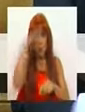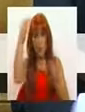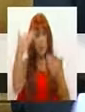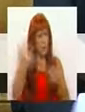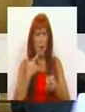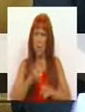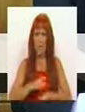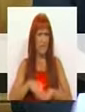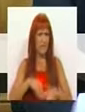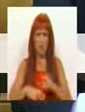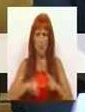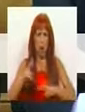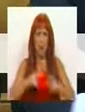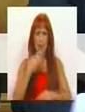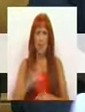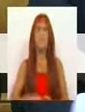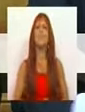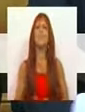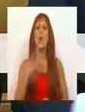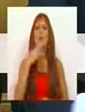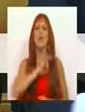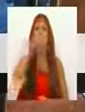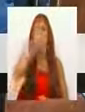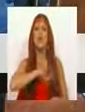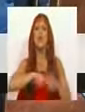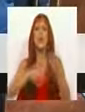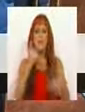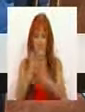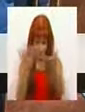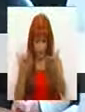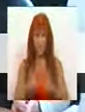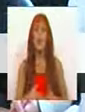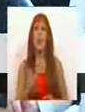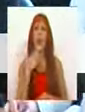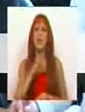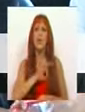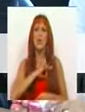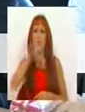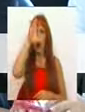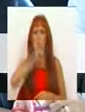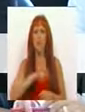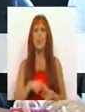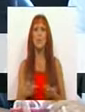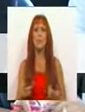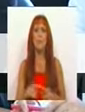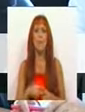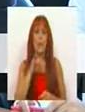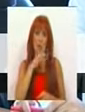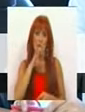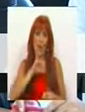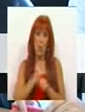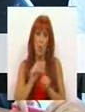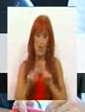balnear não é possível fazê-la. Muito obrigado. Muito obrigado, Sr. Ministro. Sr. Deputado, faz favor. Obrigado, Sr. Ministro. Podemos falar de